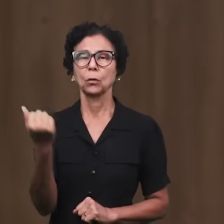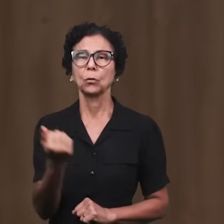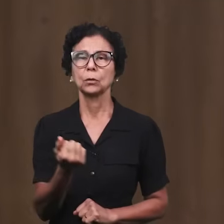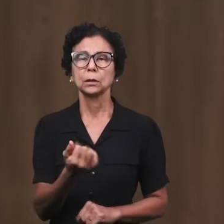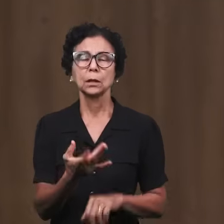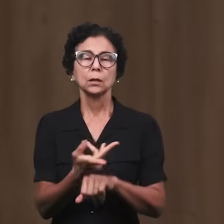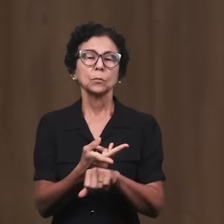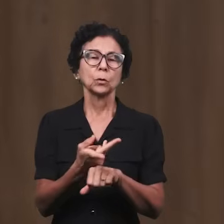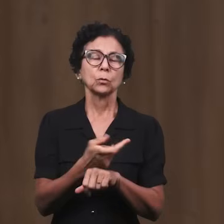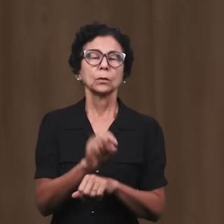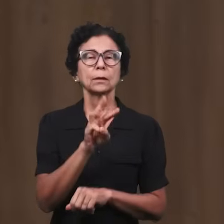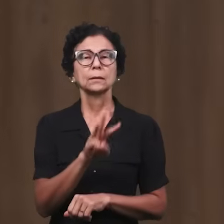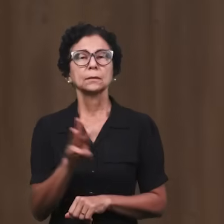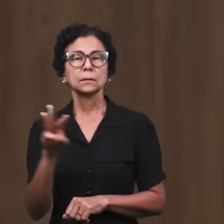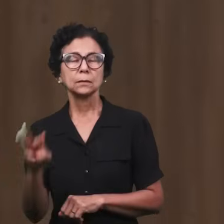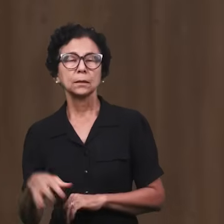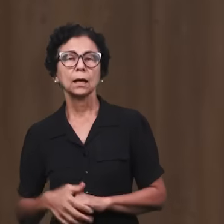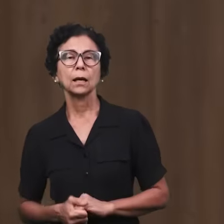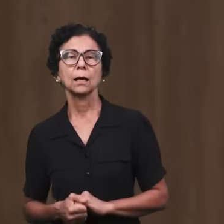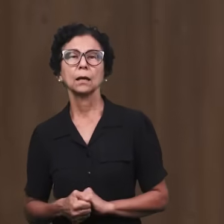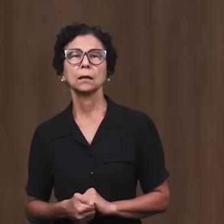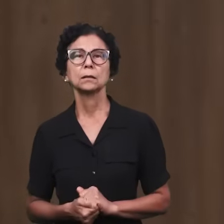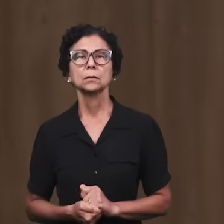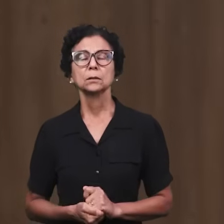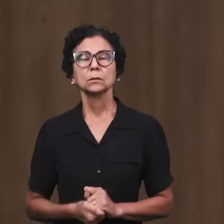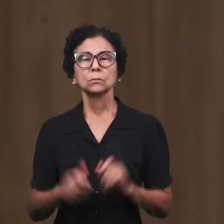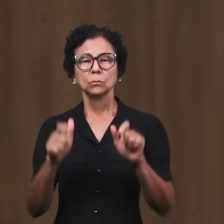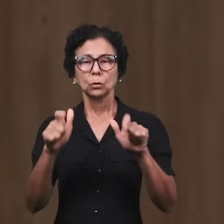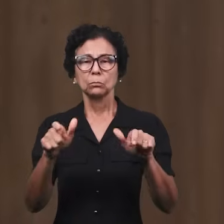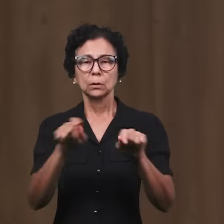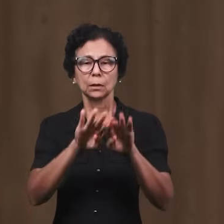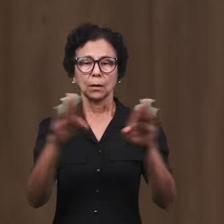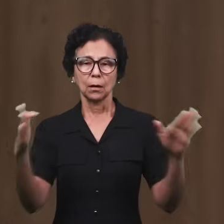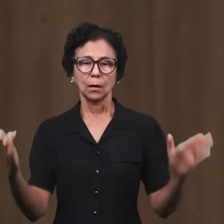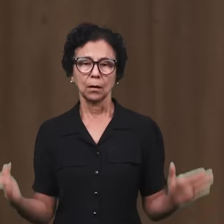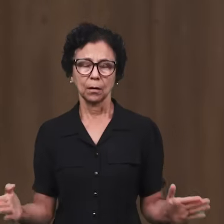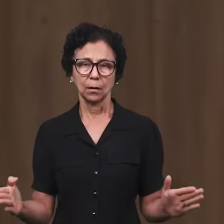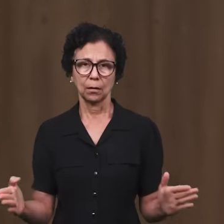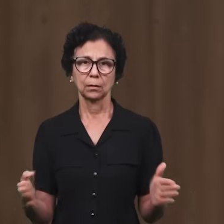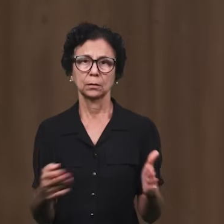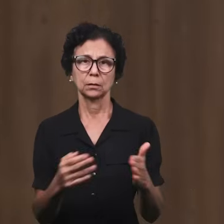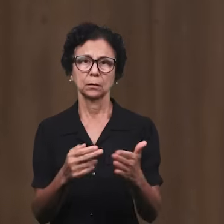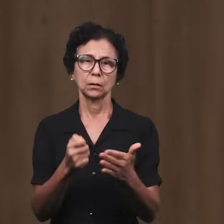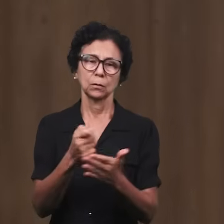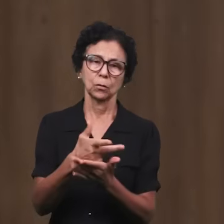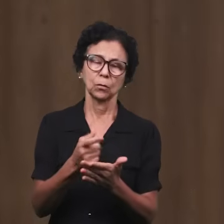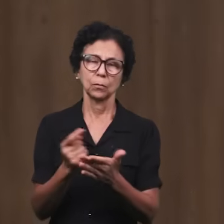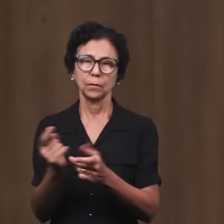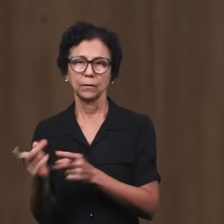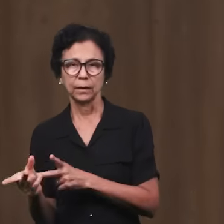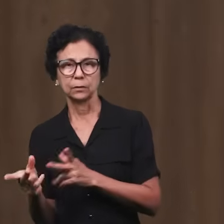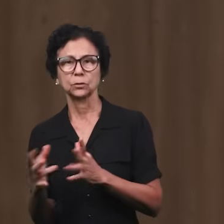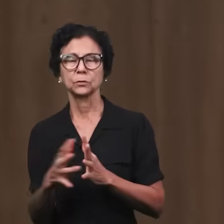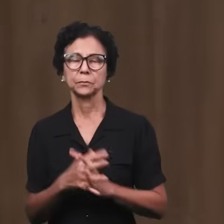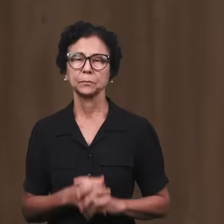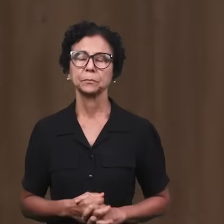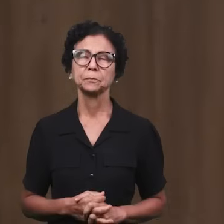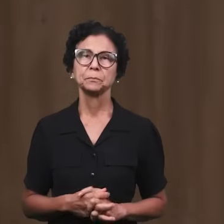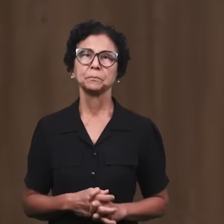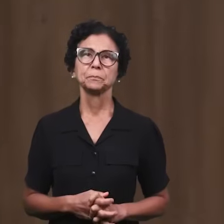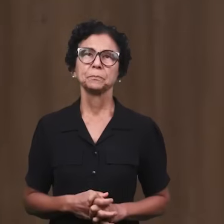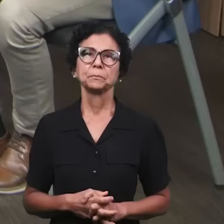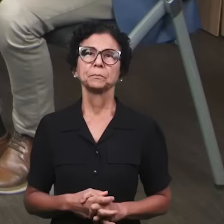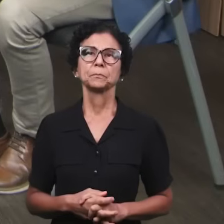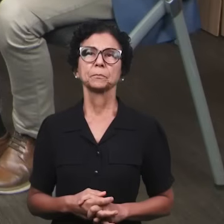os sites especializados, que sempre haverá um produto que vai encaixar dentro daquilo que é o seu orçamento ali. Muito